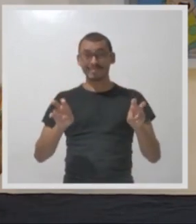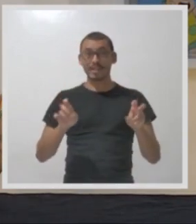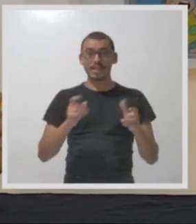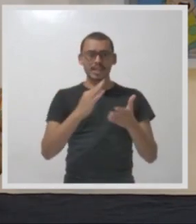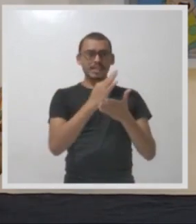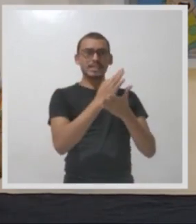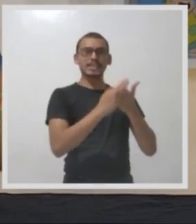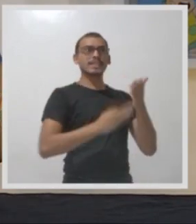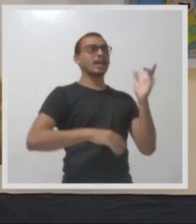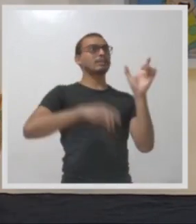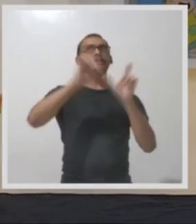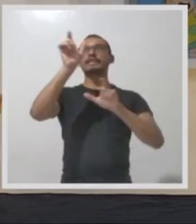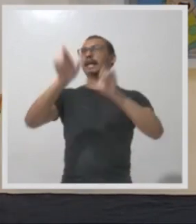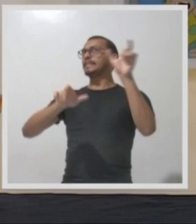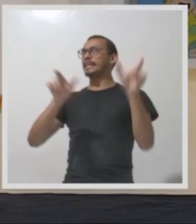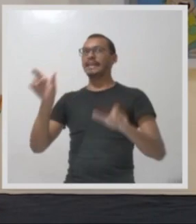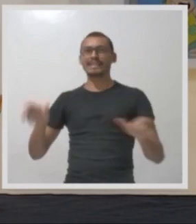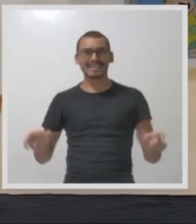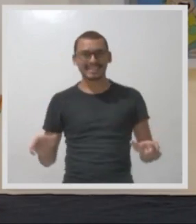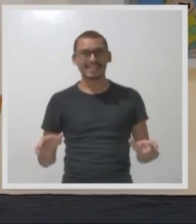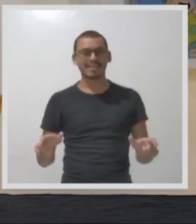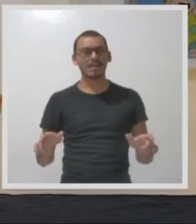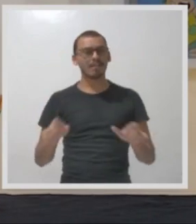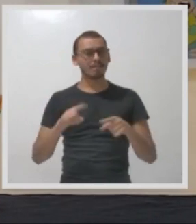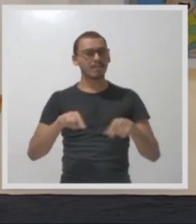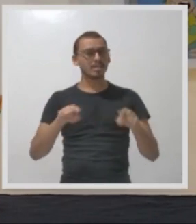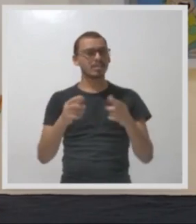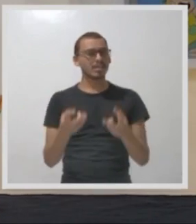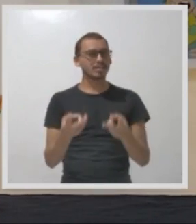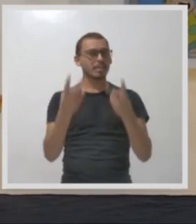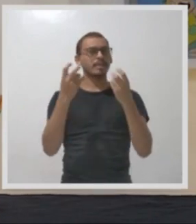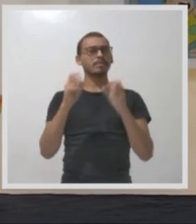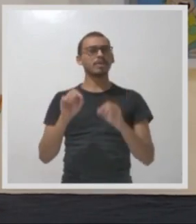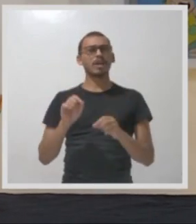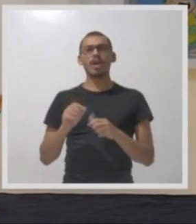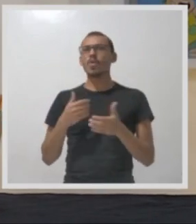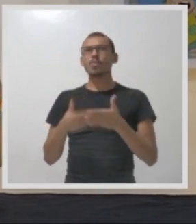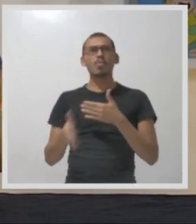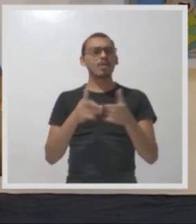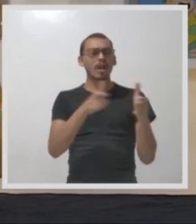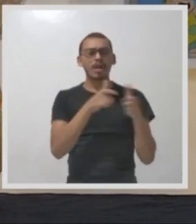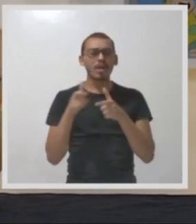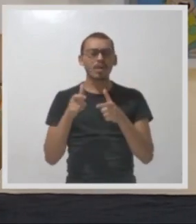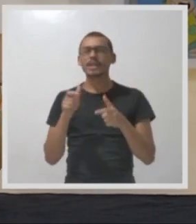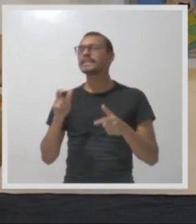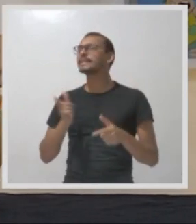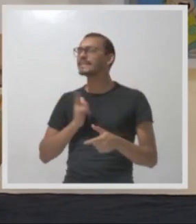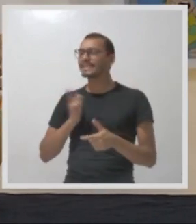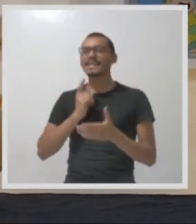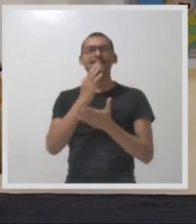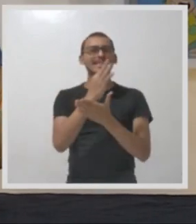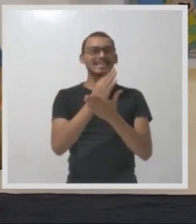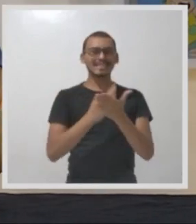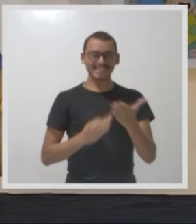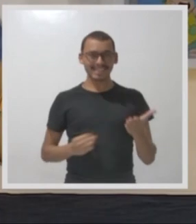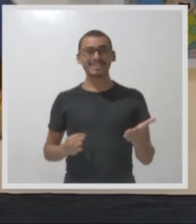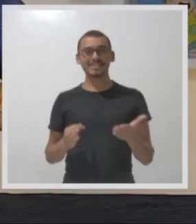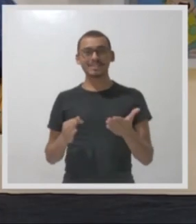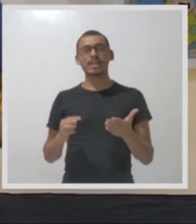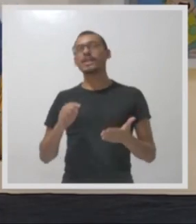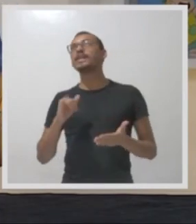todo lado. Você já deve ter percebido que por onde você passa, nós estamos cercados de texto. Se